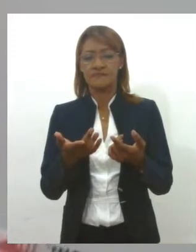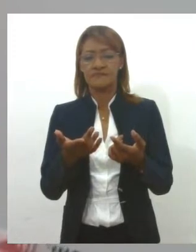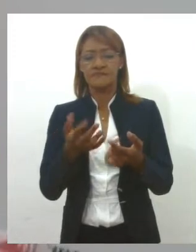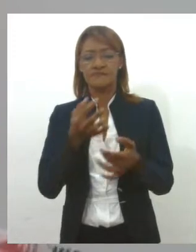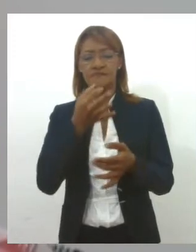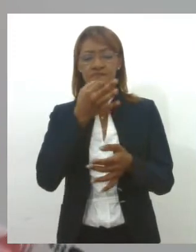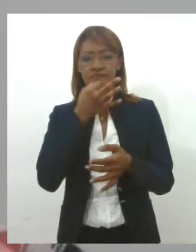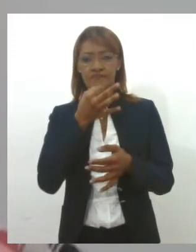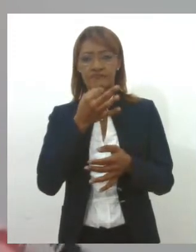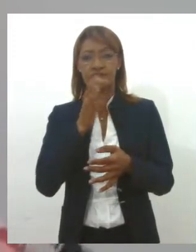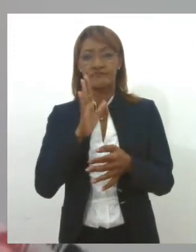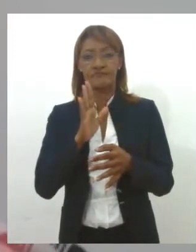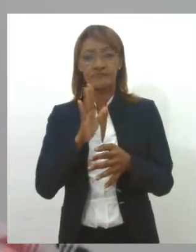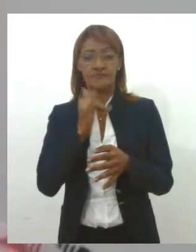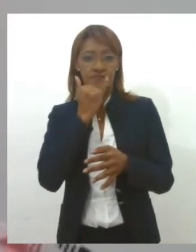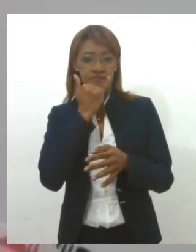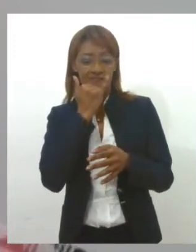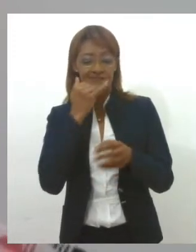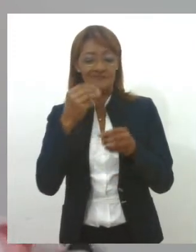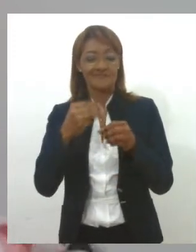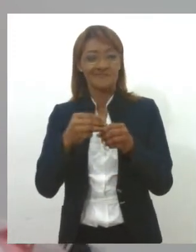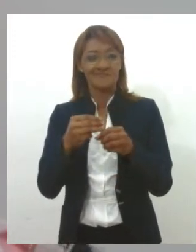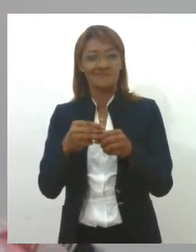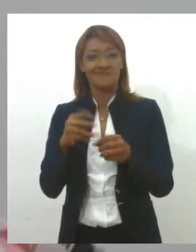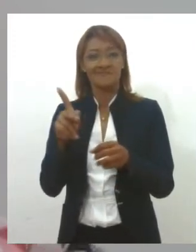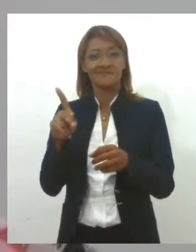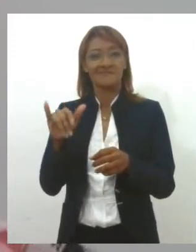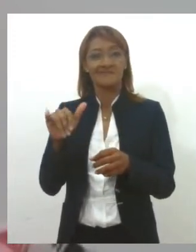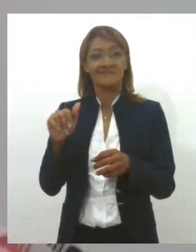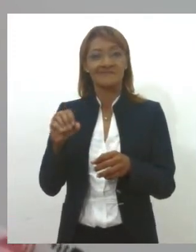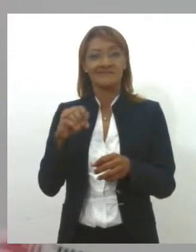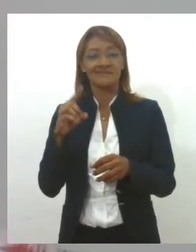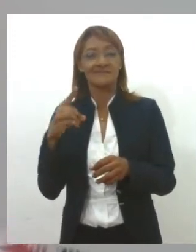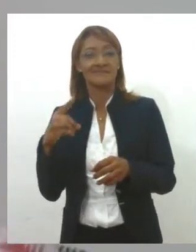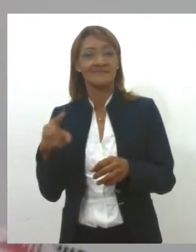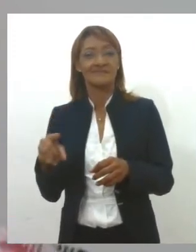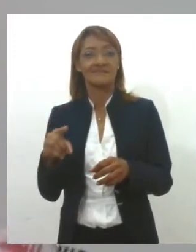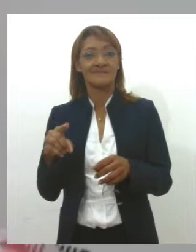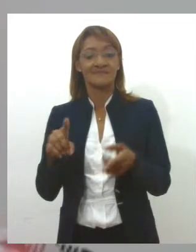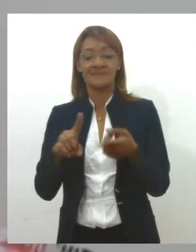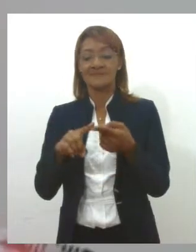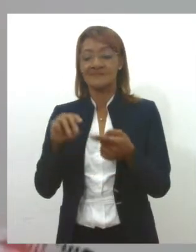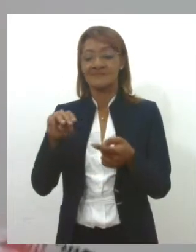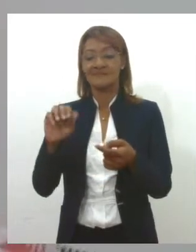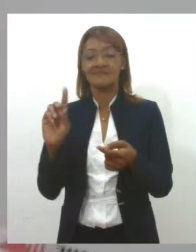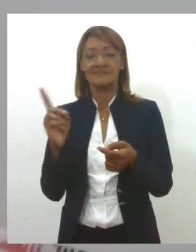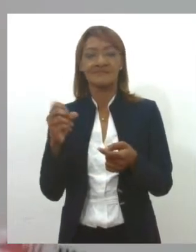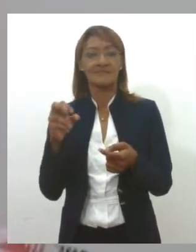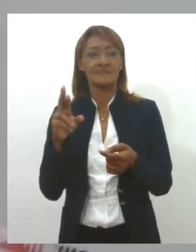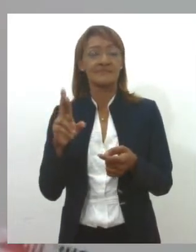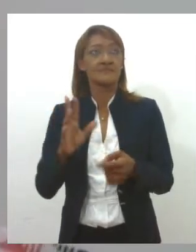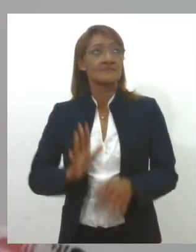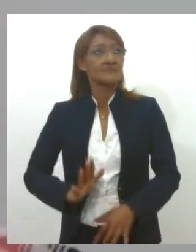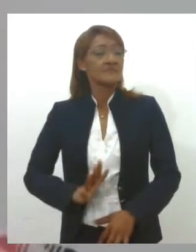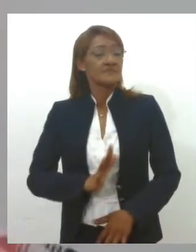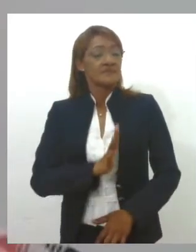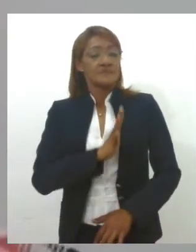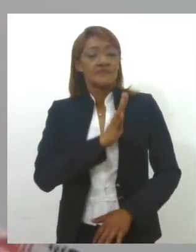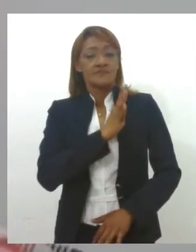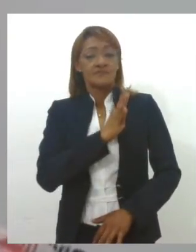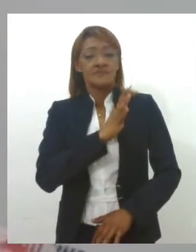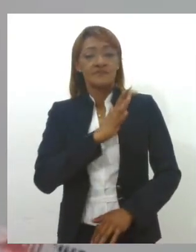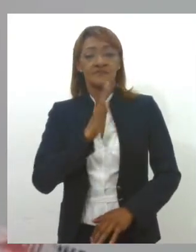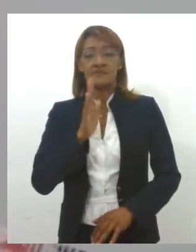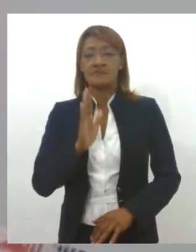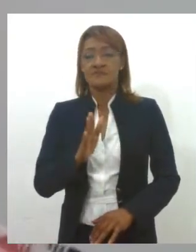no município de pinhão e tudo mais a dor eu estive as em situação é gritante gritante então